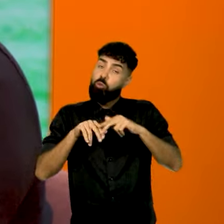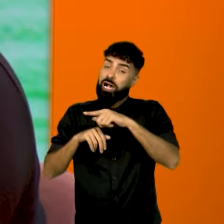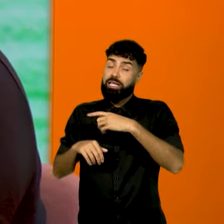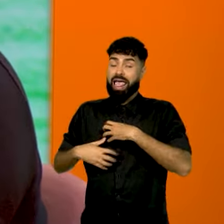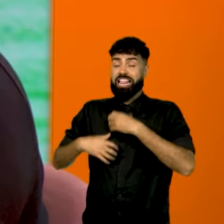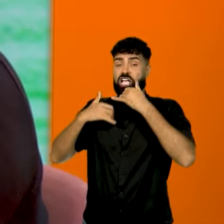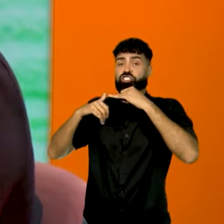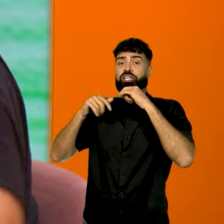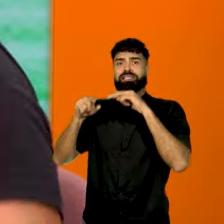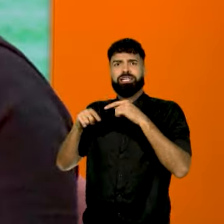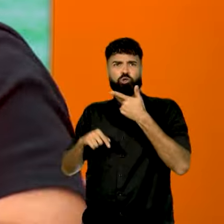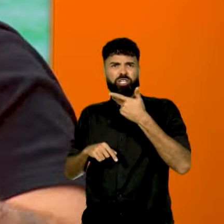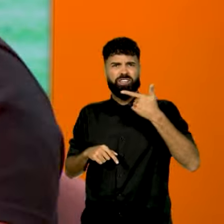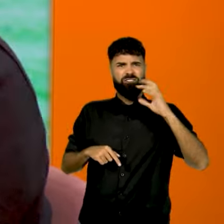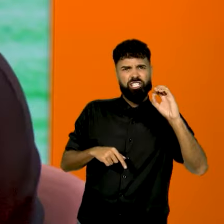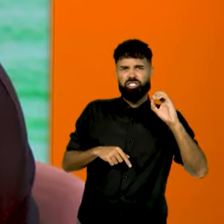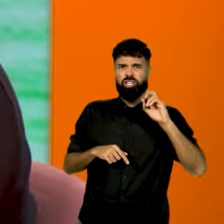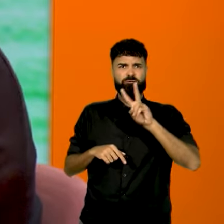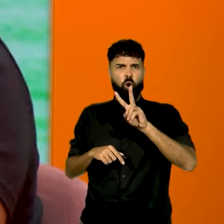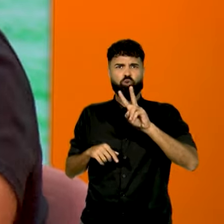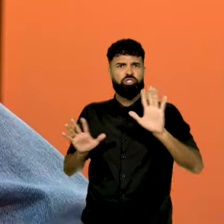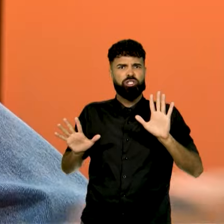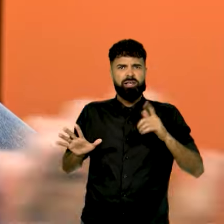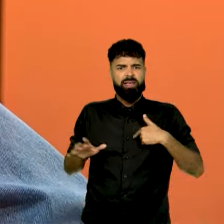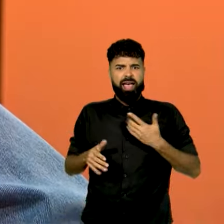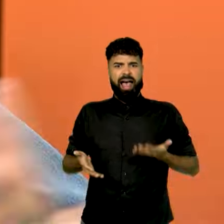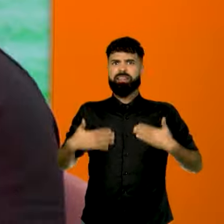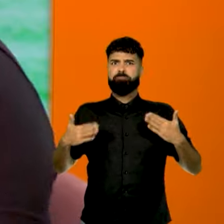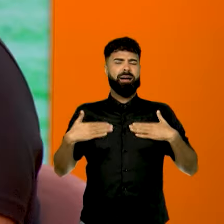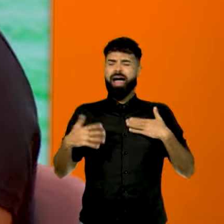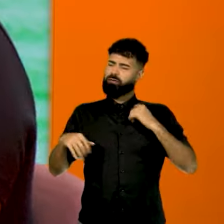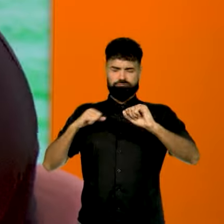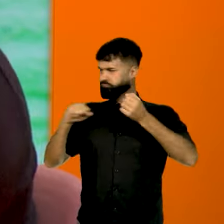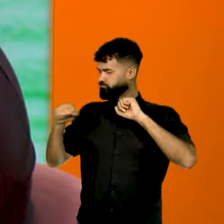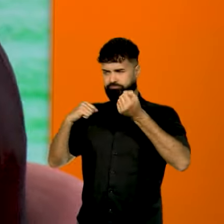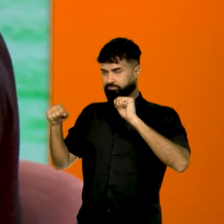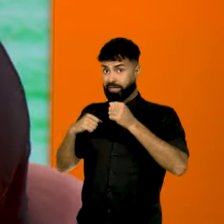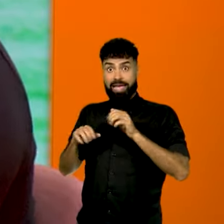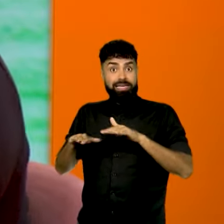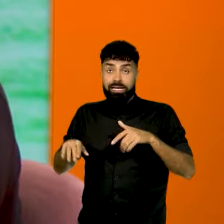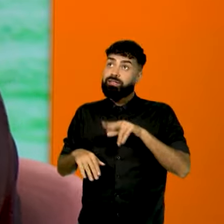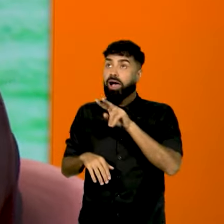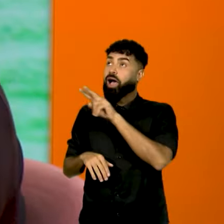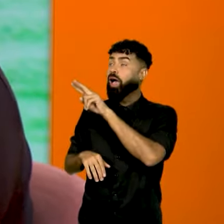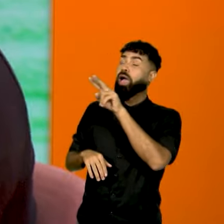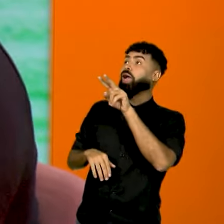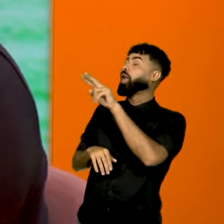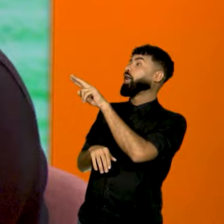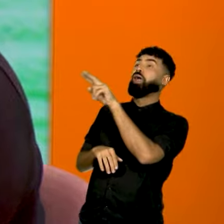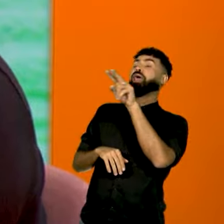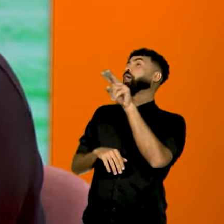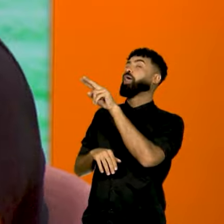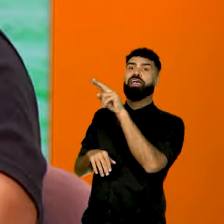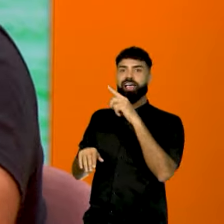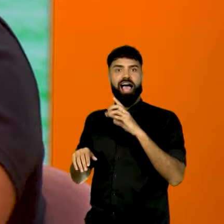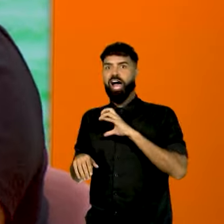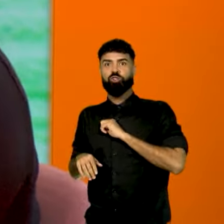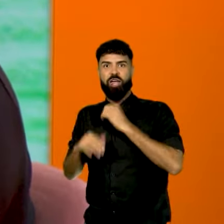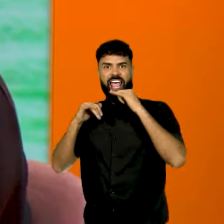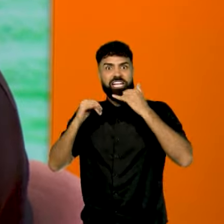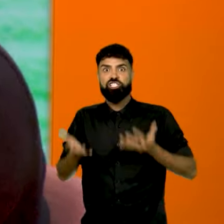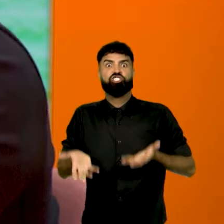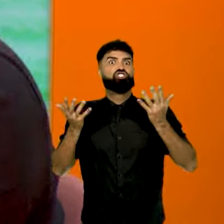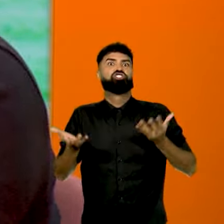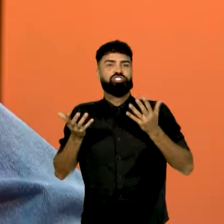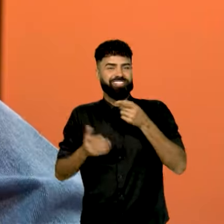dele. Ele é ligadão, ele é animado, né? Animado. Então a criança ama, gosta dessa energia, né? Muito pra